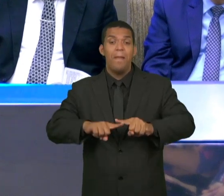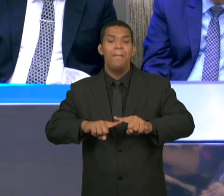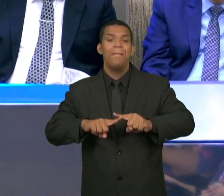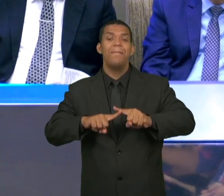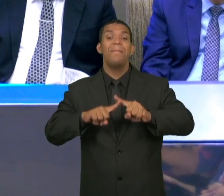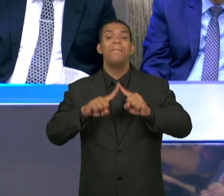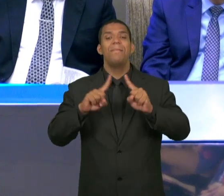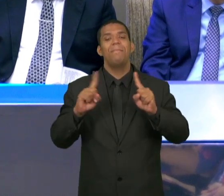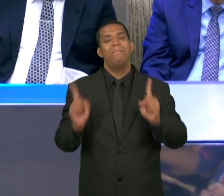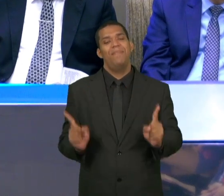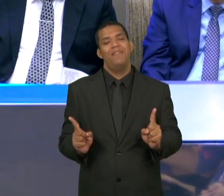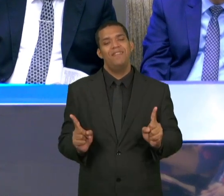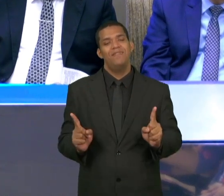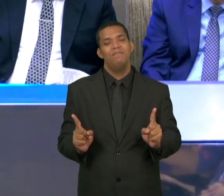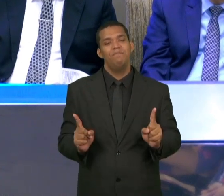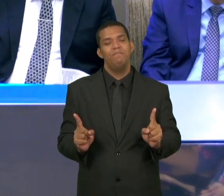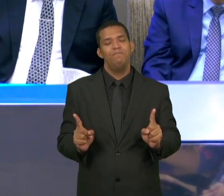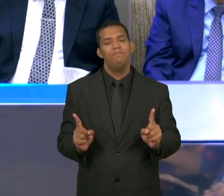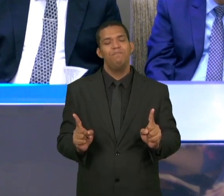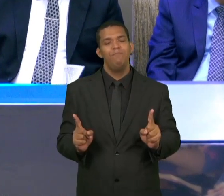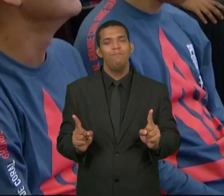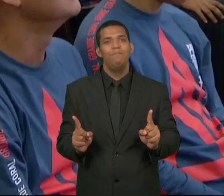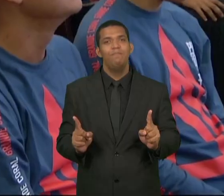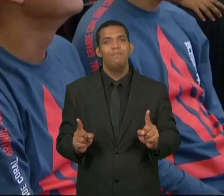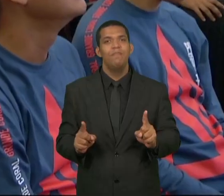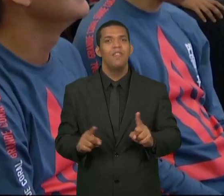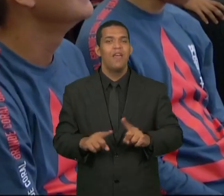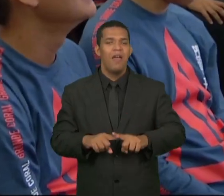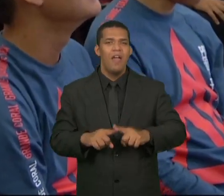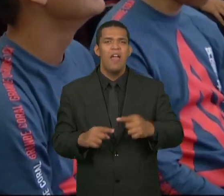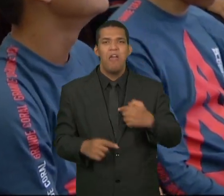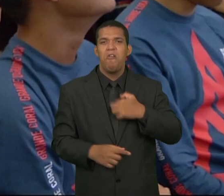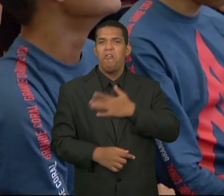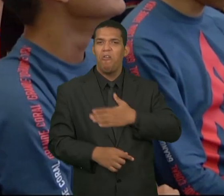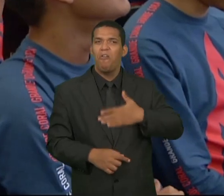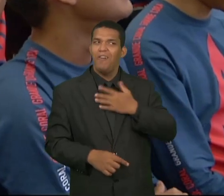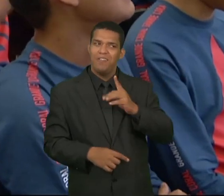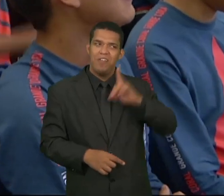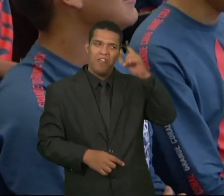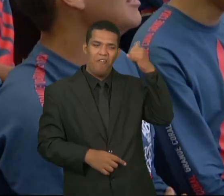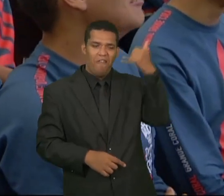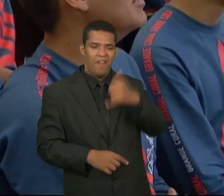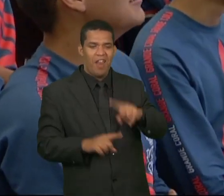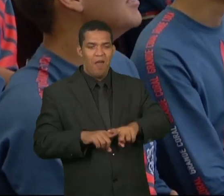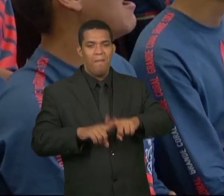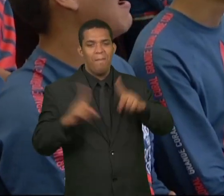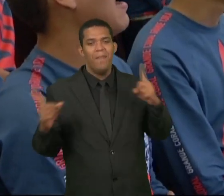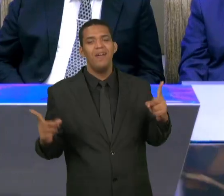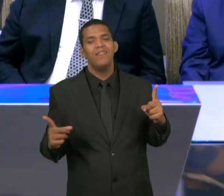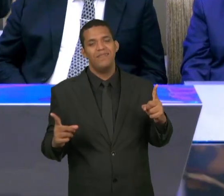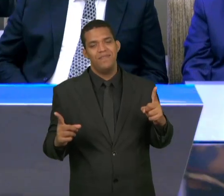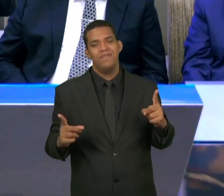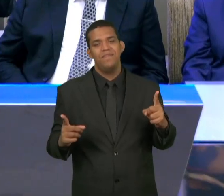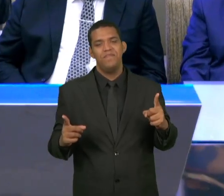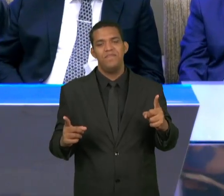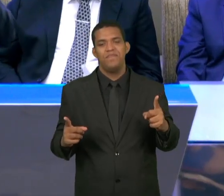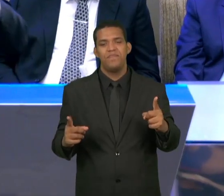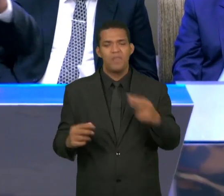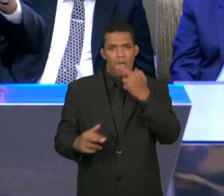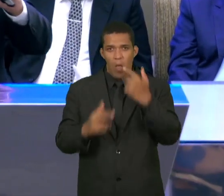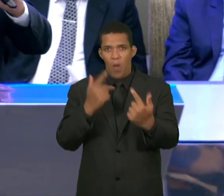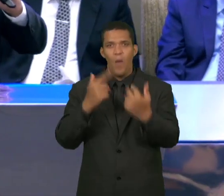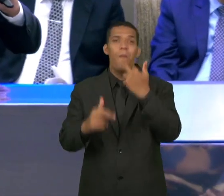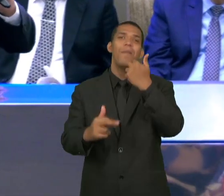Mas. Ou como eu gosto quando Deus bota um mais. Deus diz: tem um escape. Ei, Namor. Tem